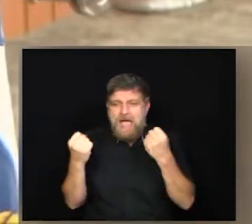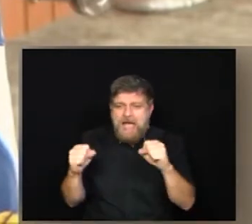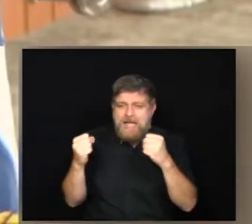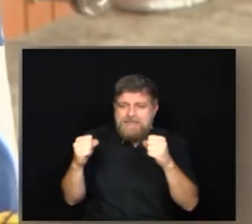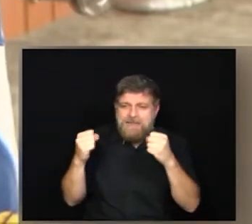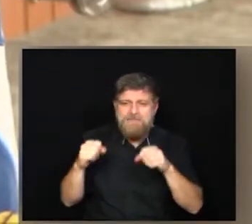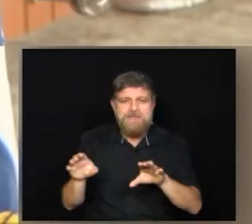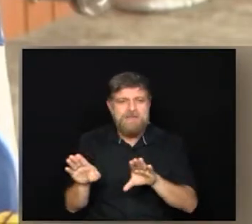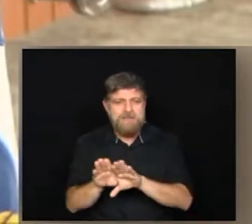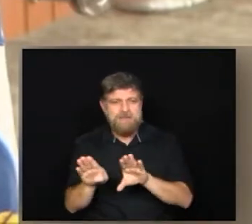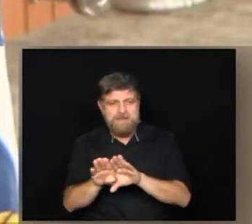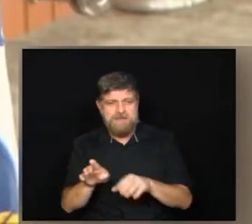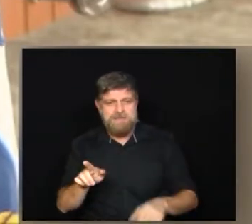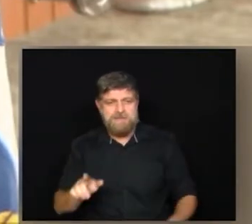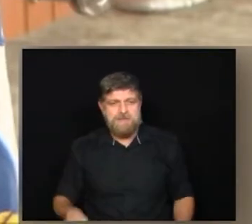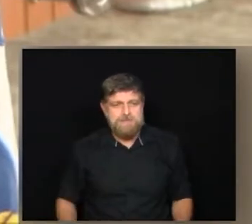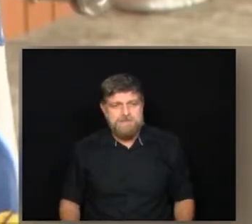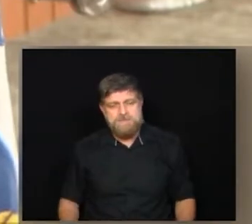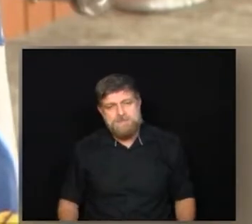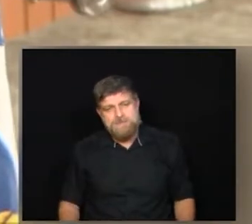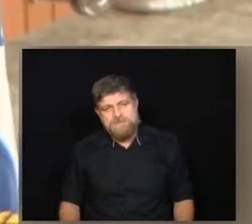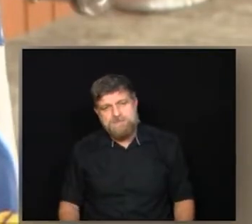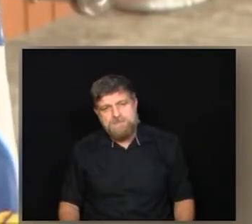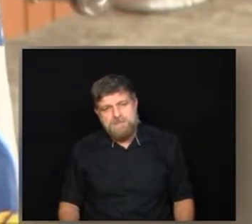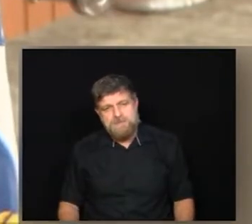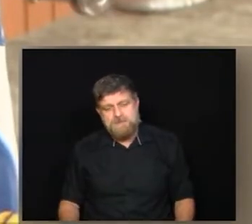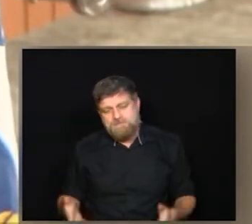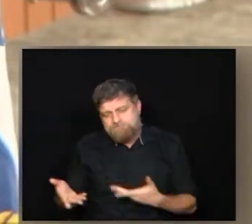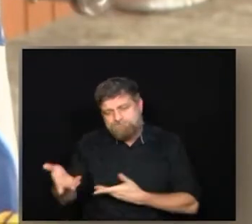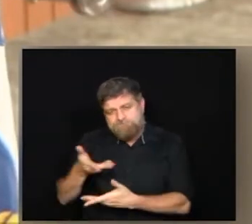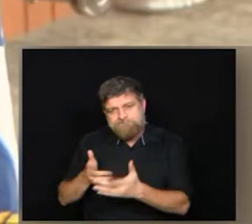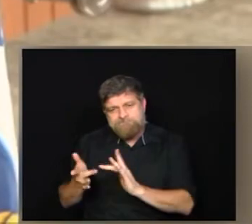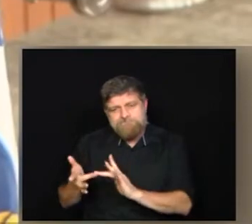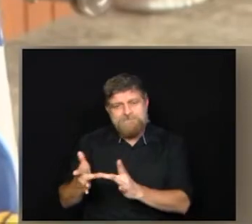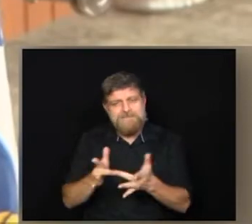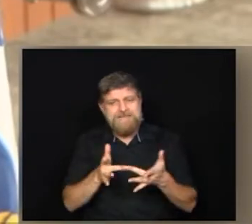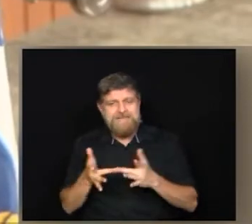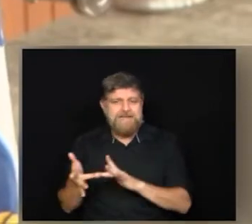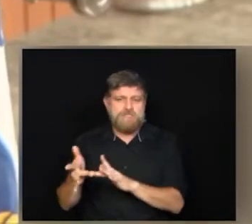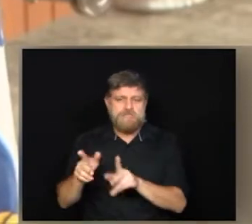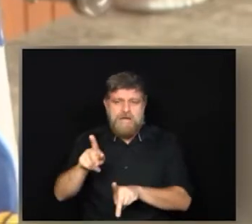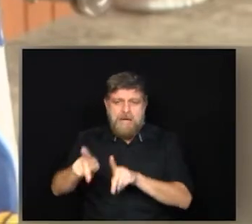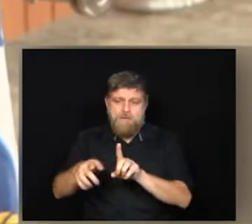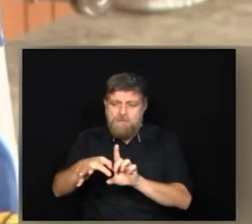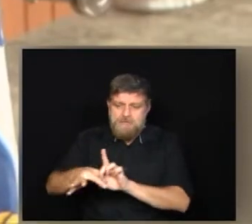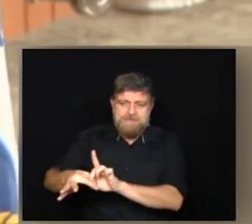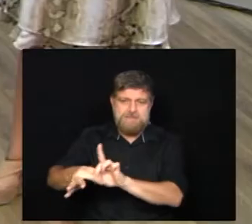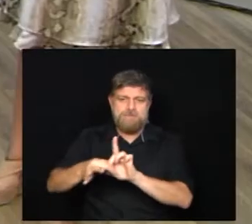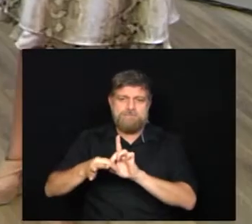academias e que interagisse mais com a população.